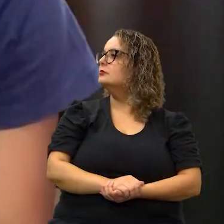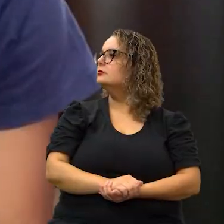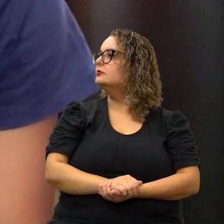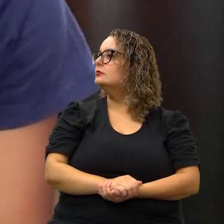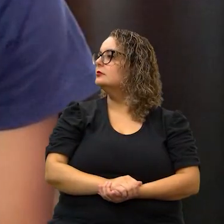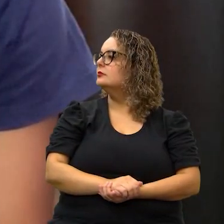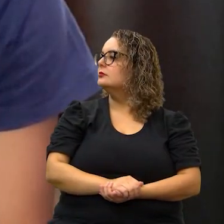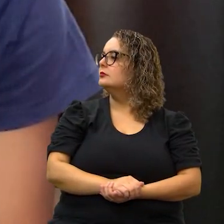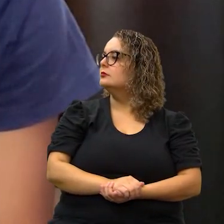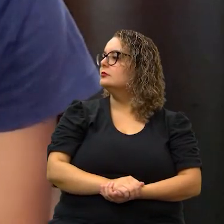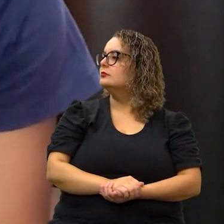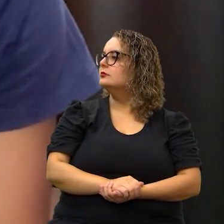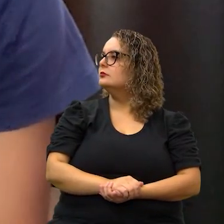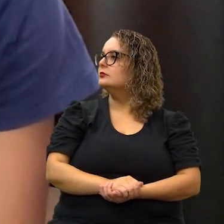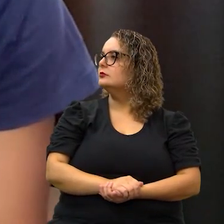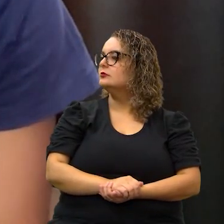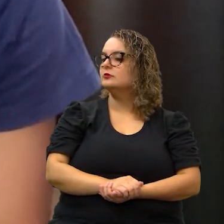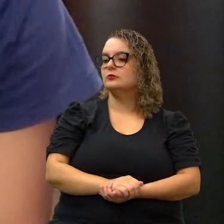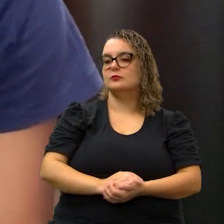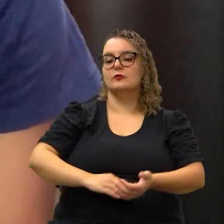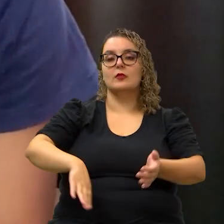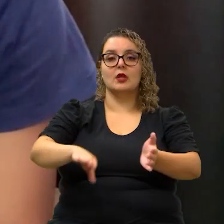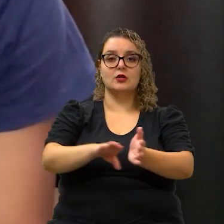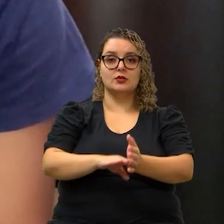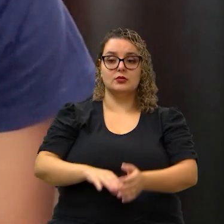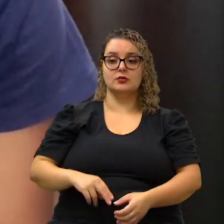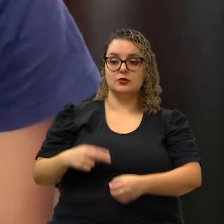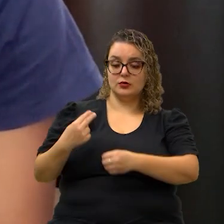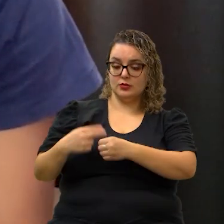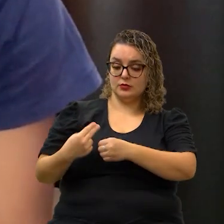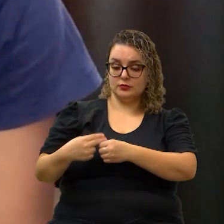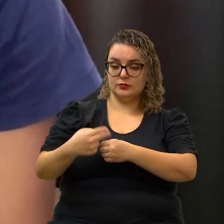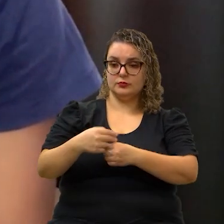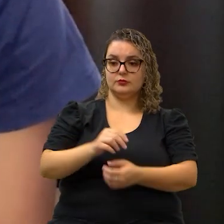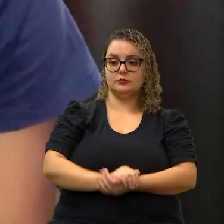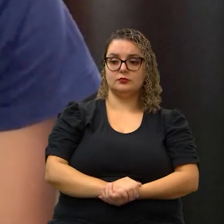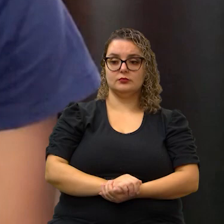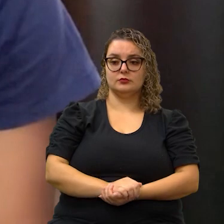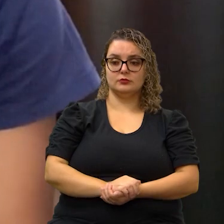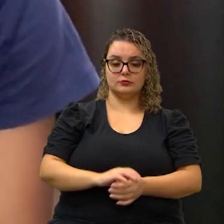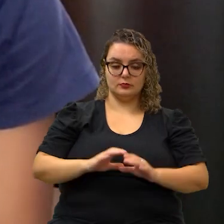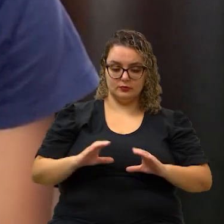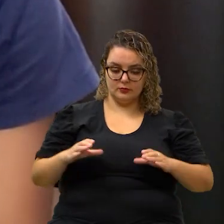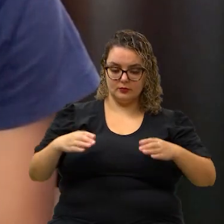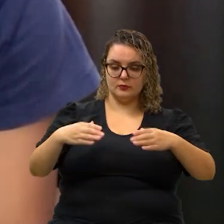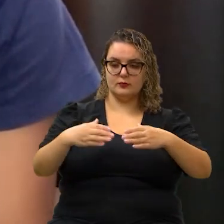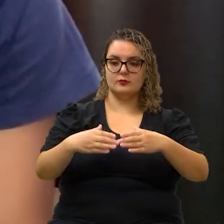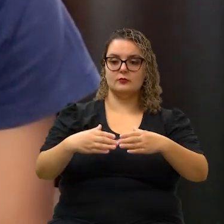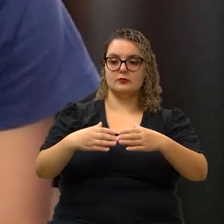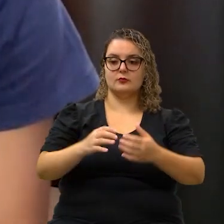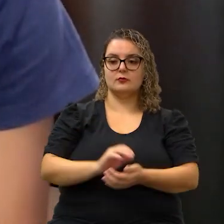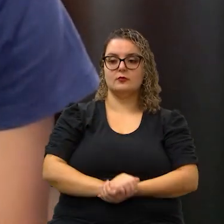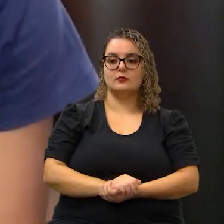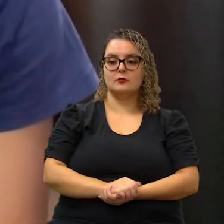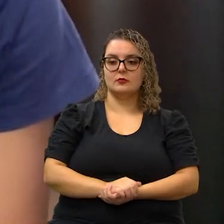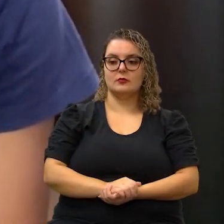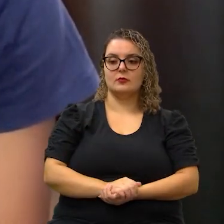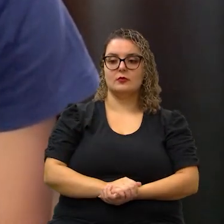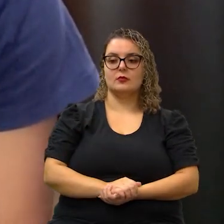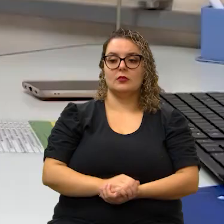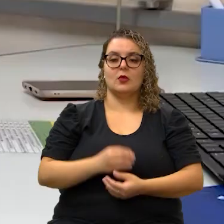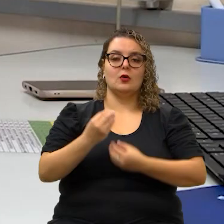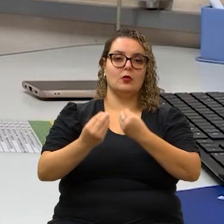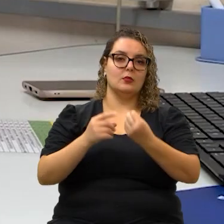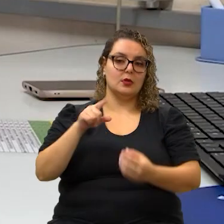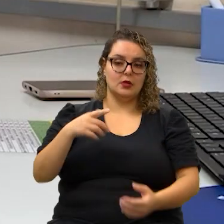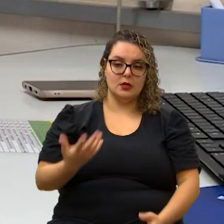E chegando na Unicamp, veio tudo, né, uma equipe, explicou para meu pai como que ia ser, como funcionava o